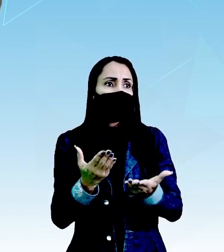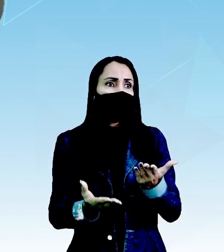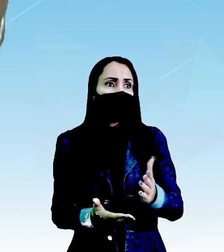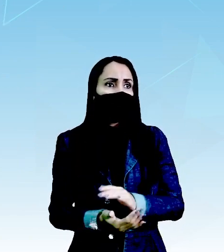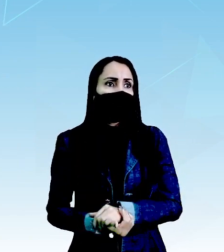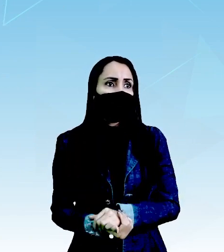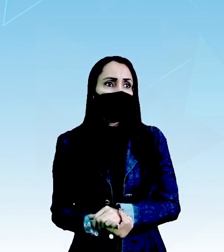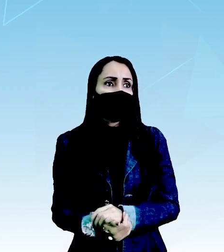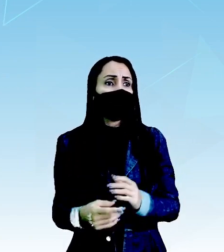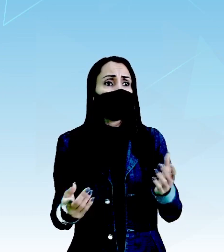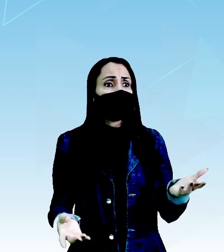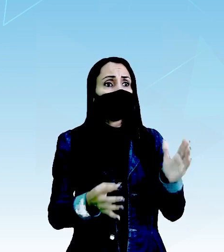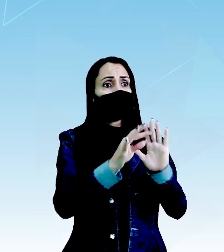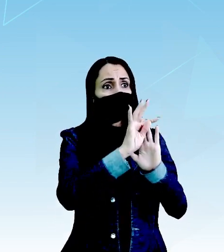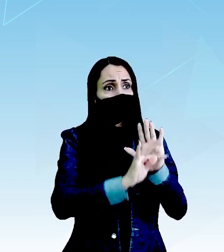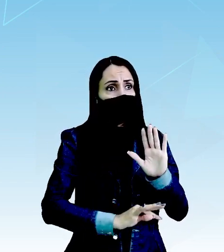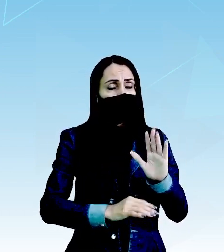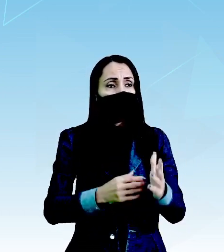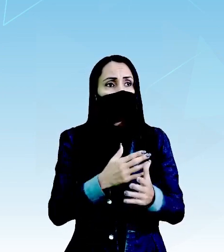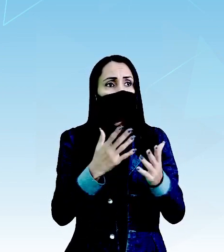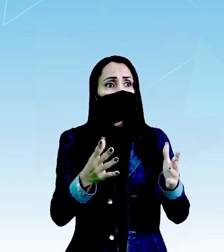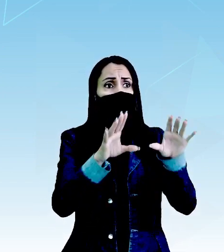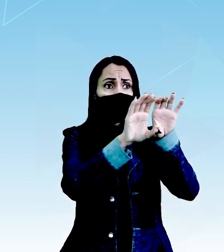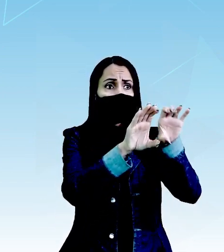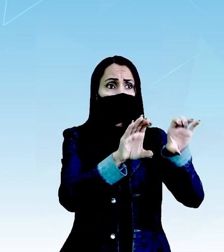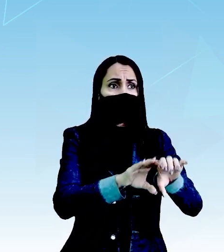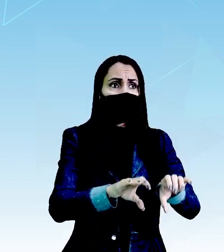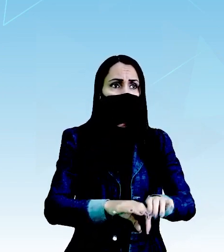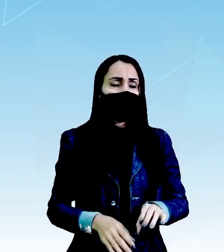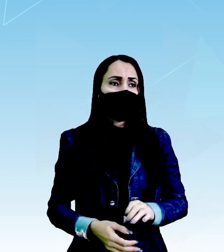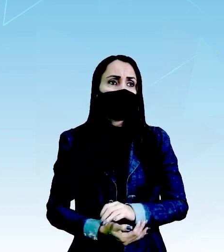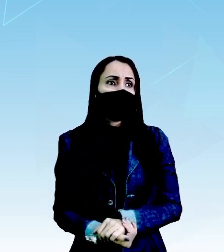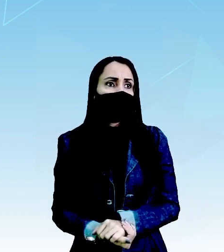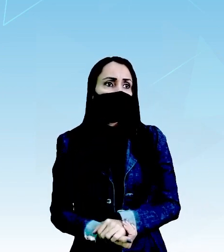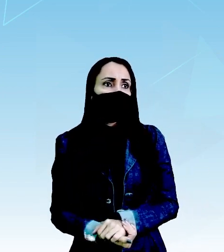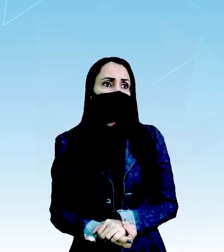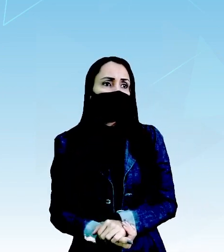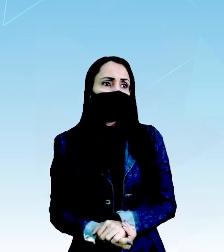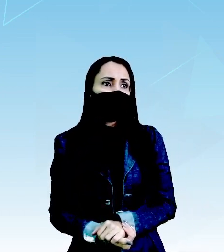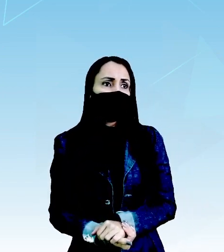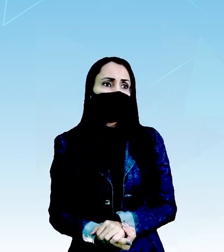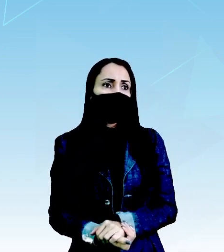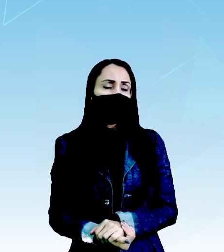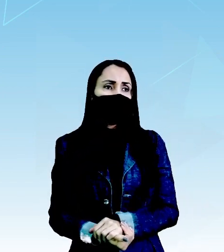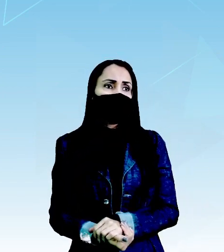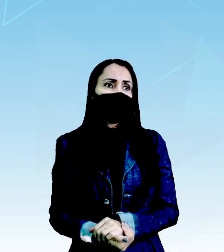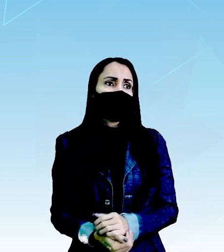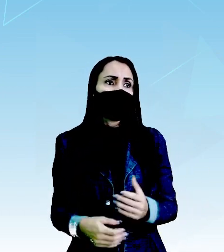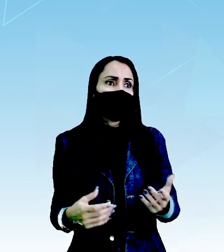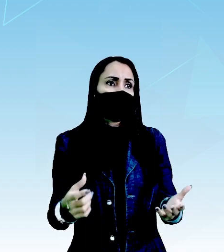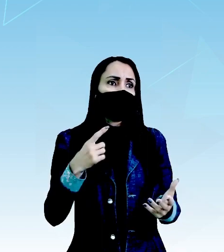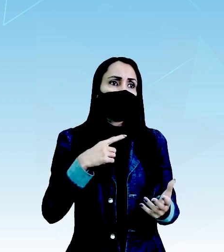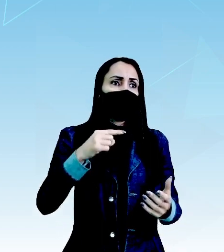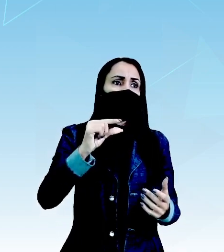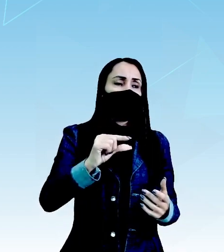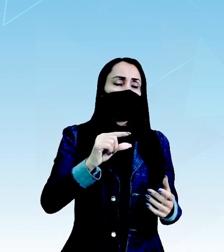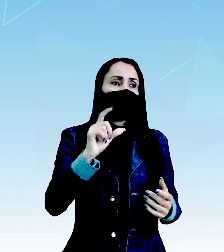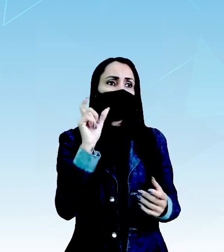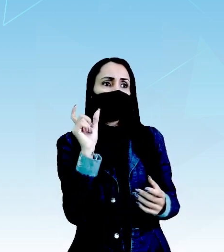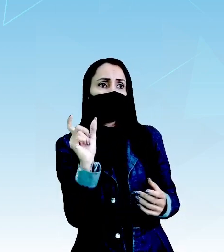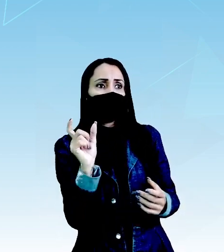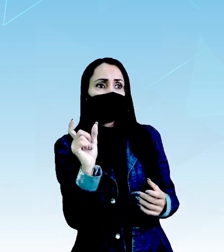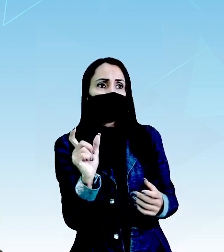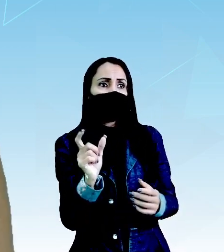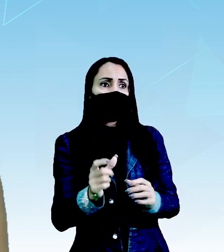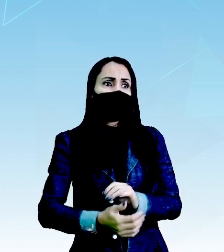Então, o texto e a sua estrutura. E aí eu tenho um pouco de palavras com duplo